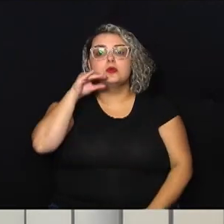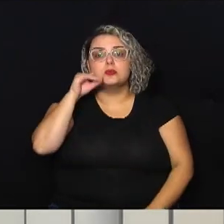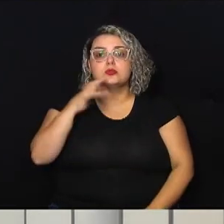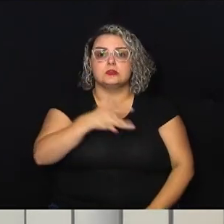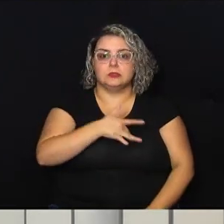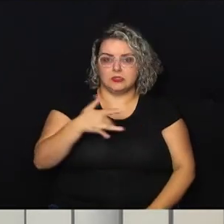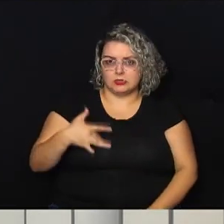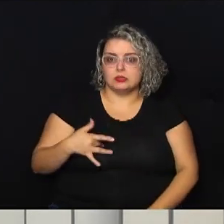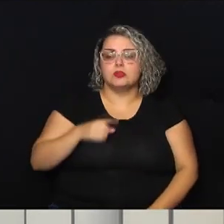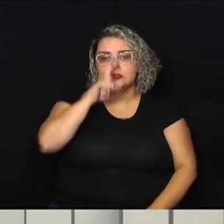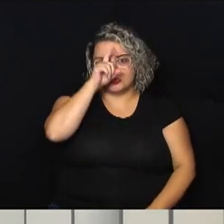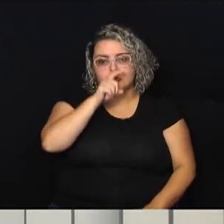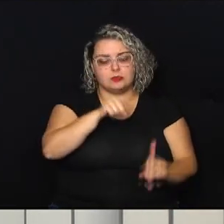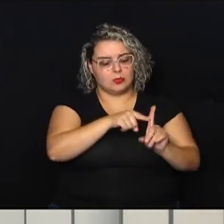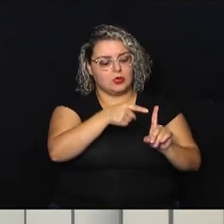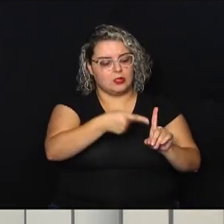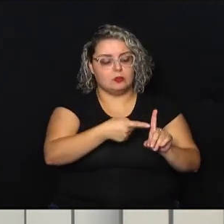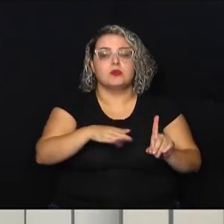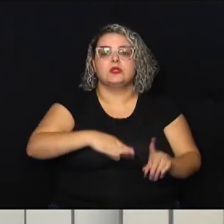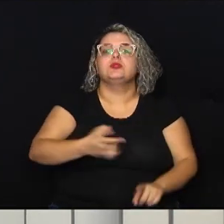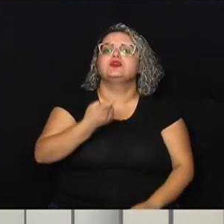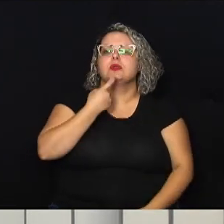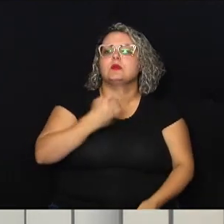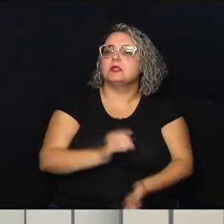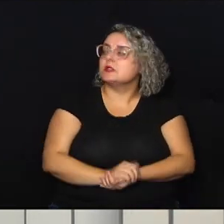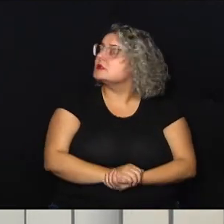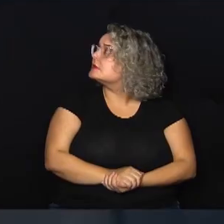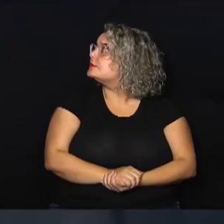saúde do Hospital Maternidade de Campinas.